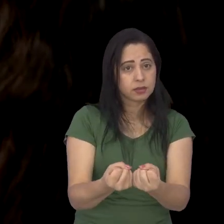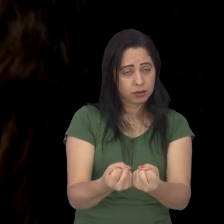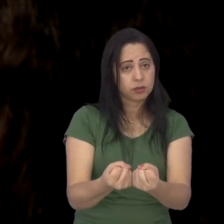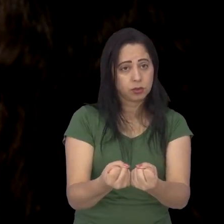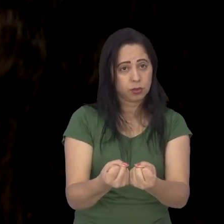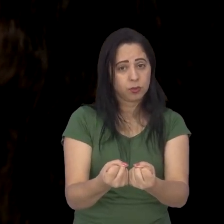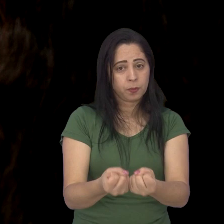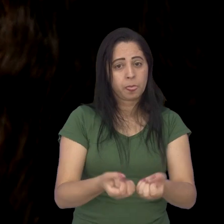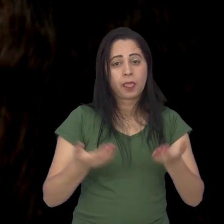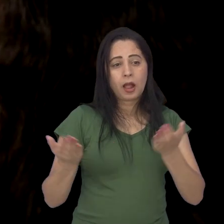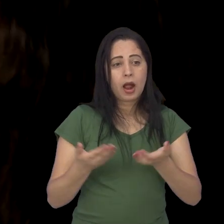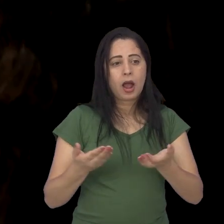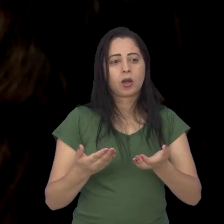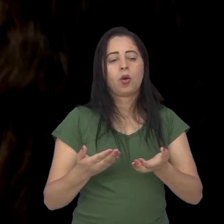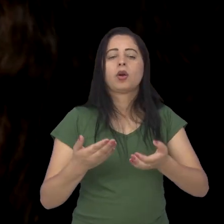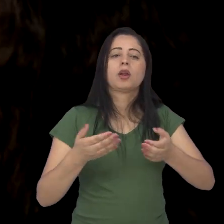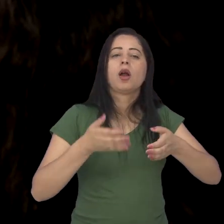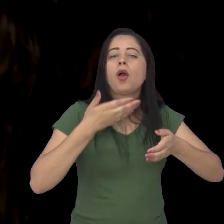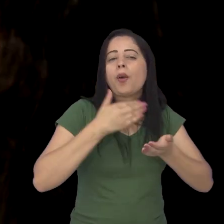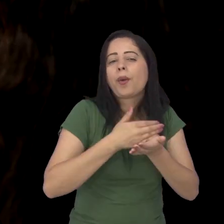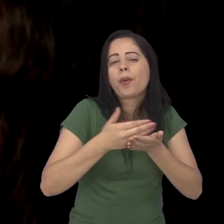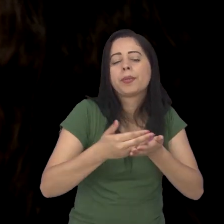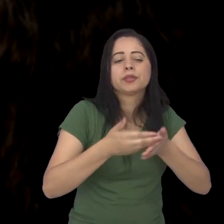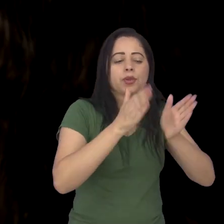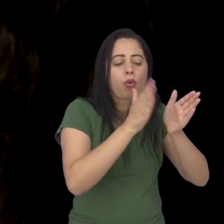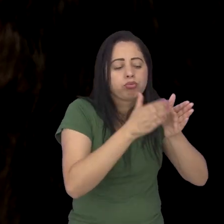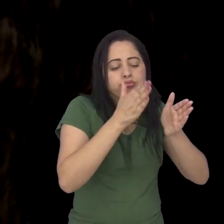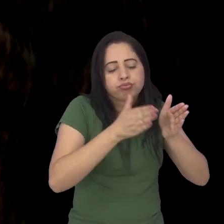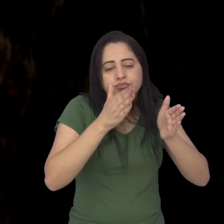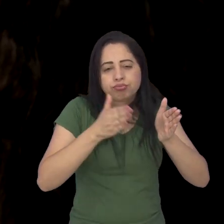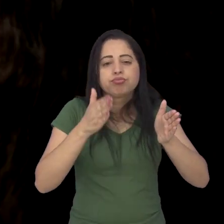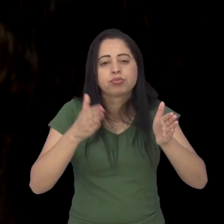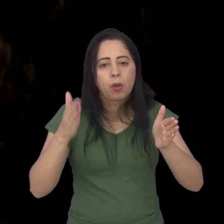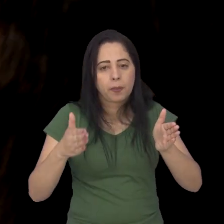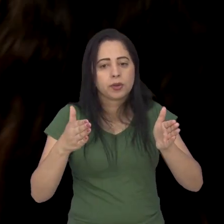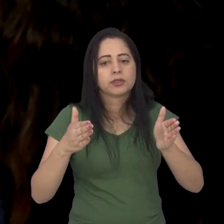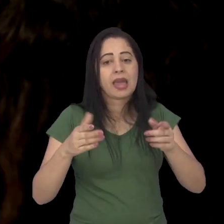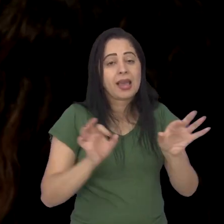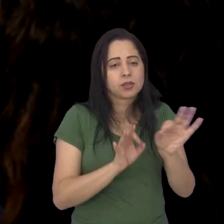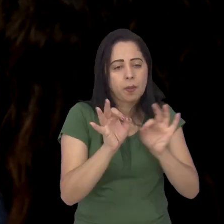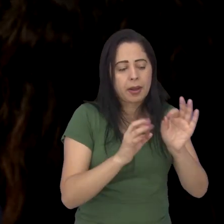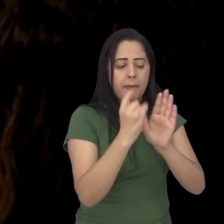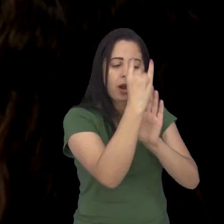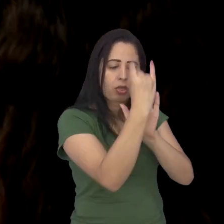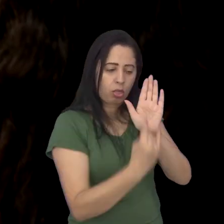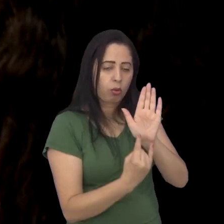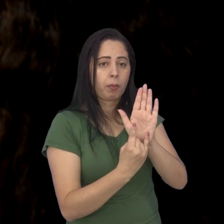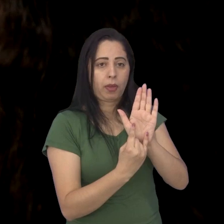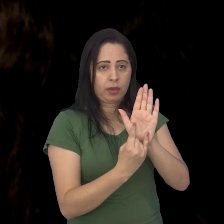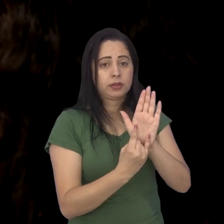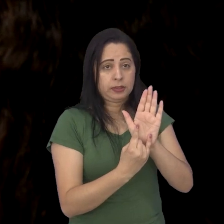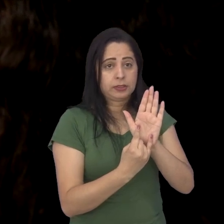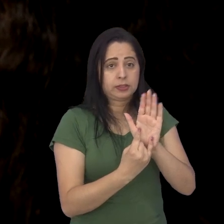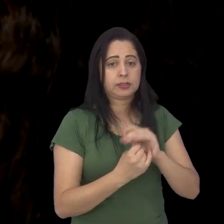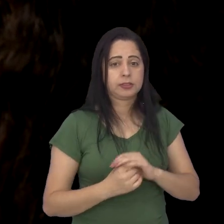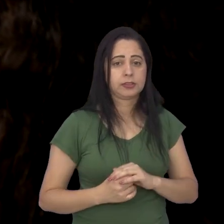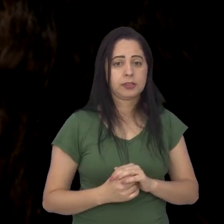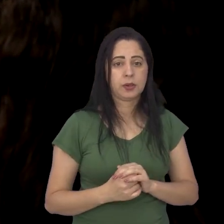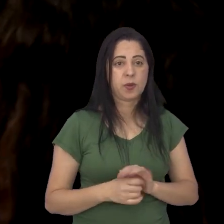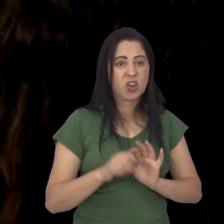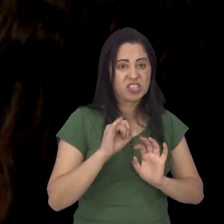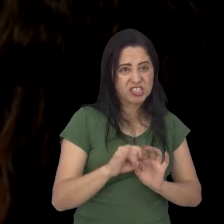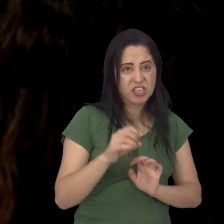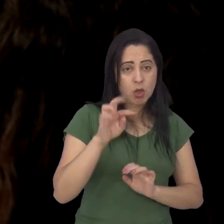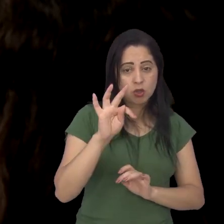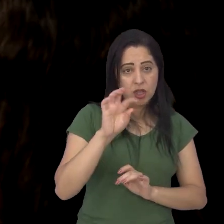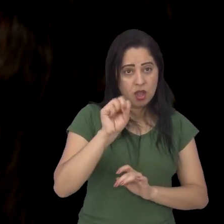processo, né, de cessão dos direitos autorais, que é bem difícil, que é uma documentação grande que eu vou ter que assinar. E aí, se for de interesse do